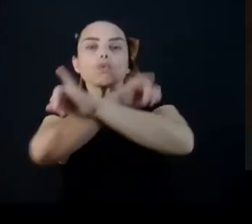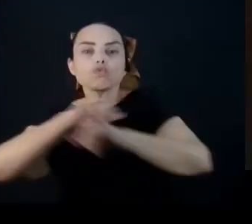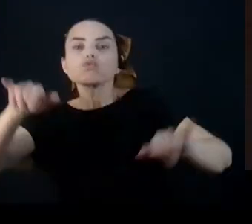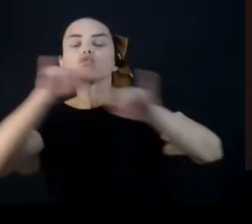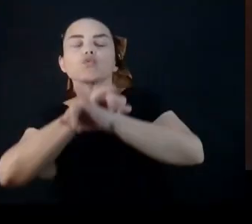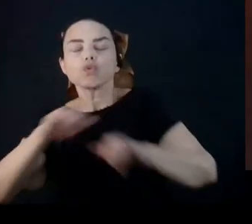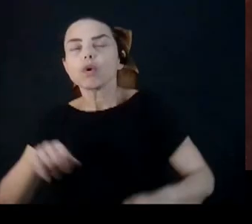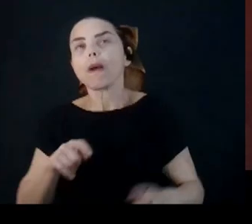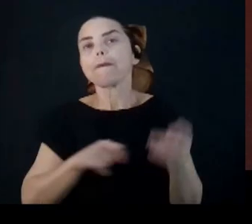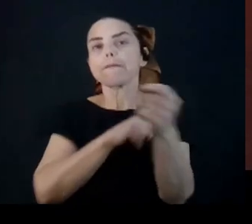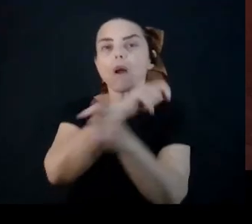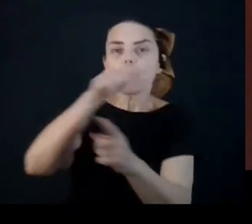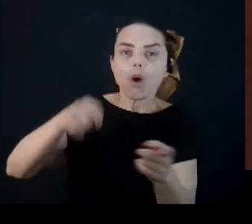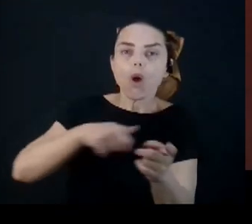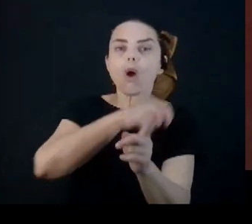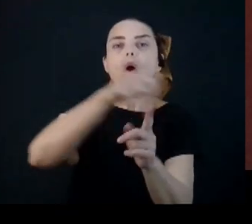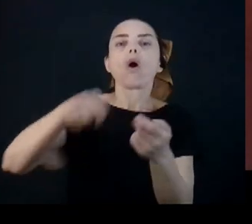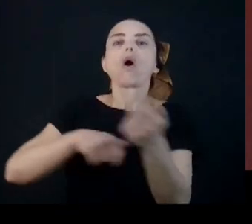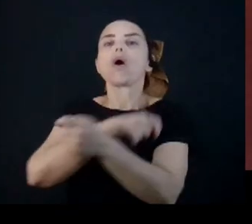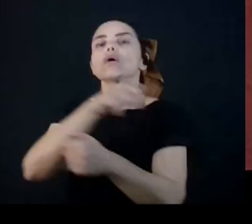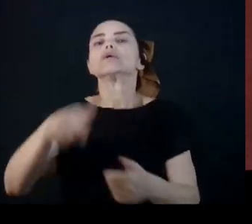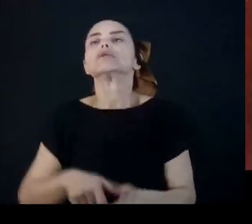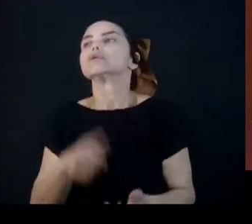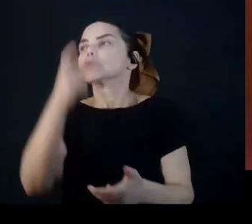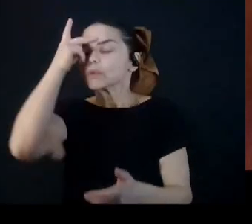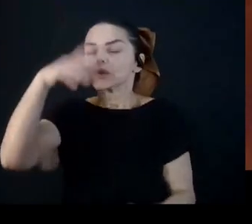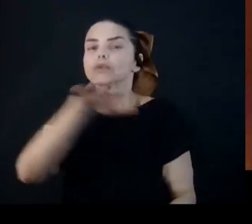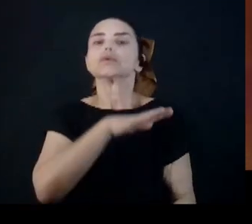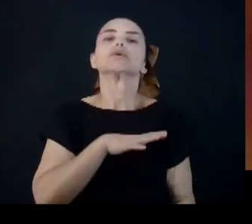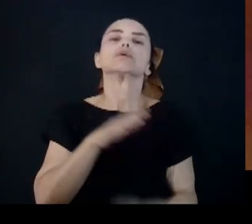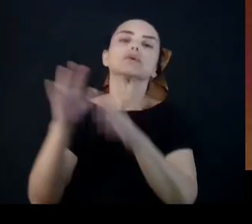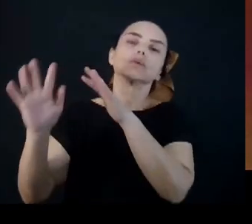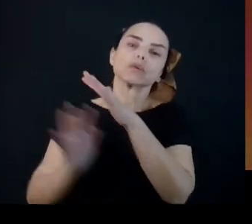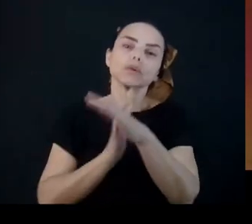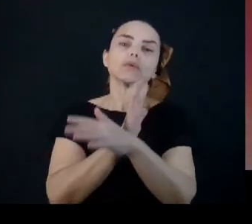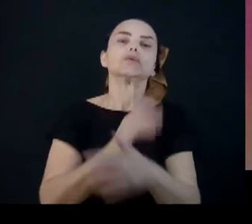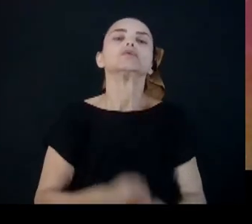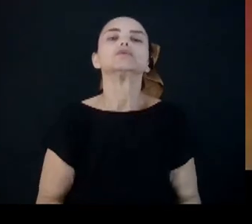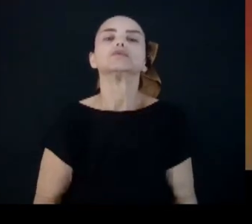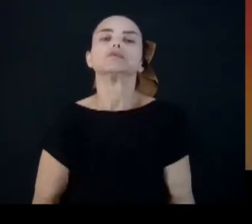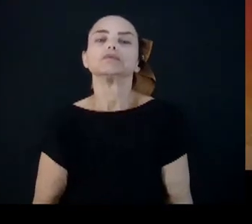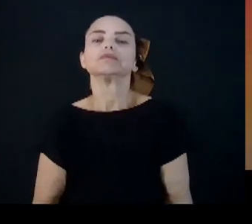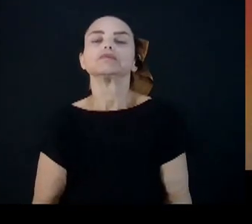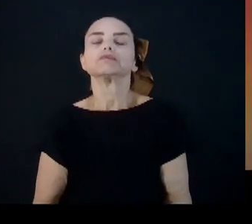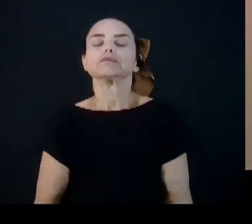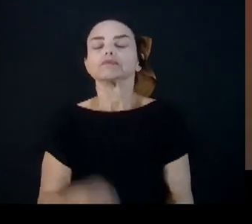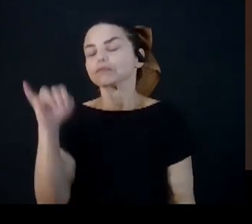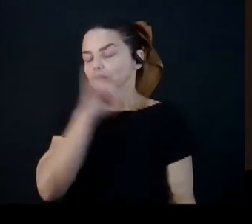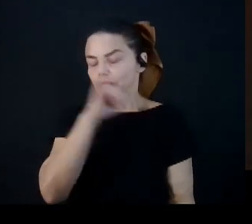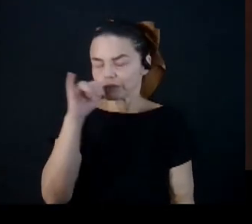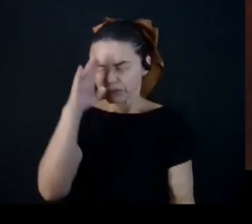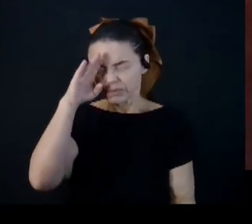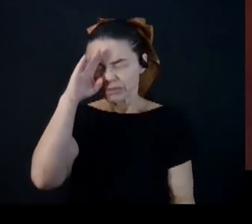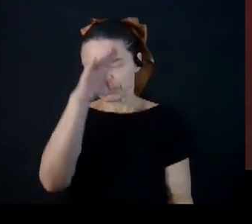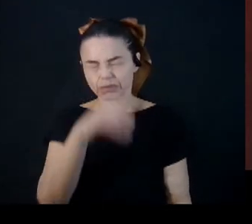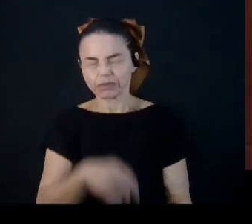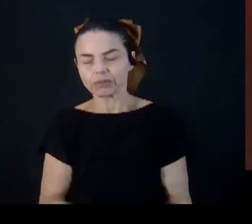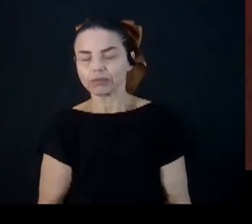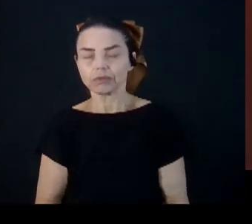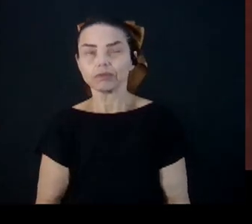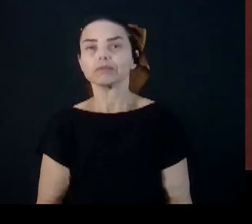enganosa, fez com que muitos imigrantes, muitos italianos principalmente, viessem para o